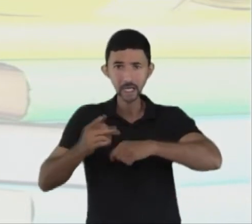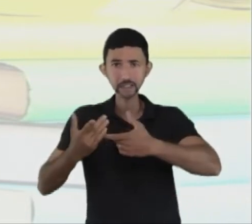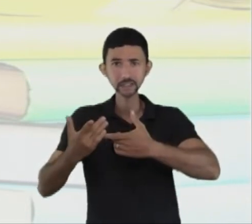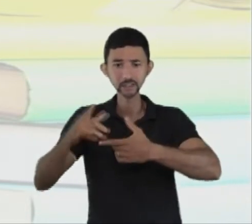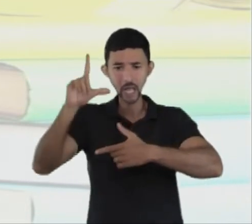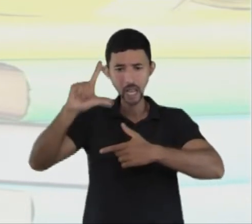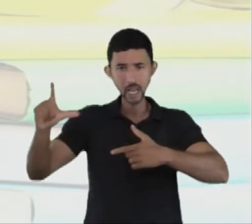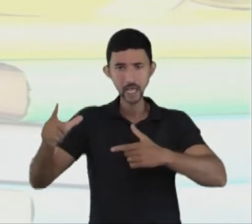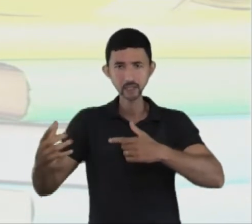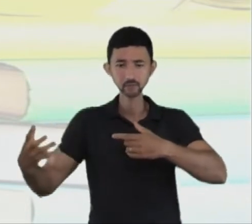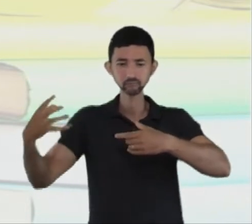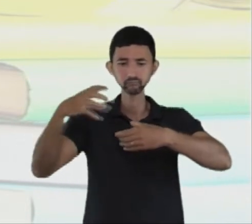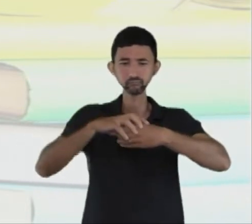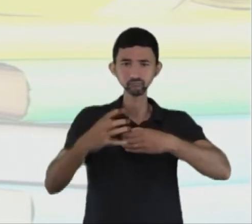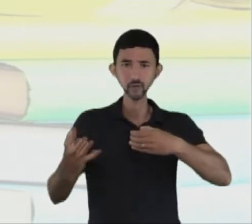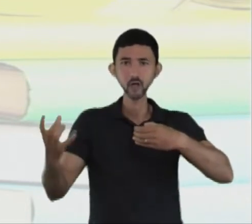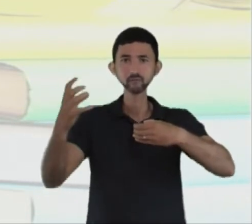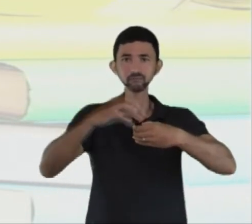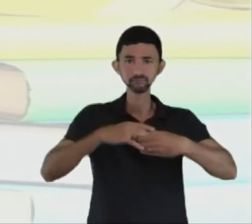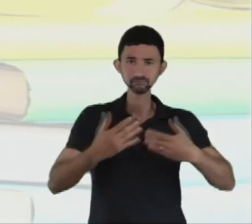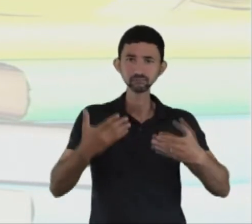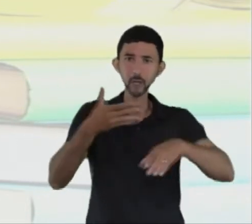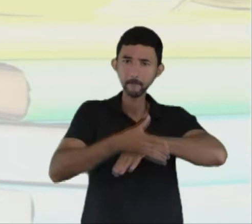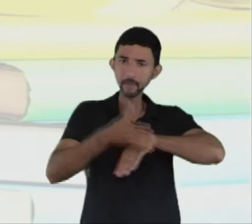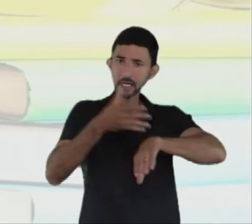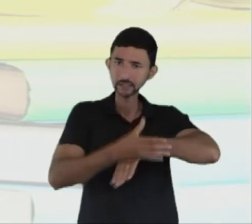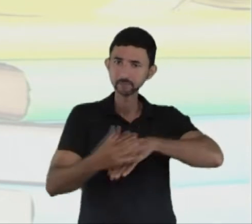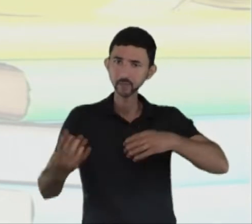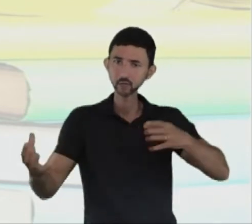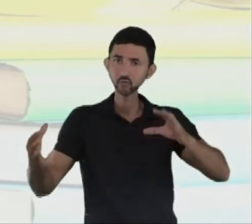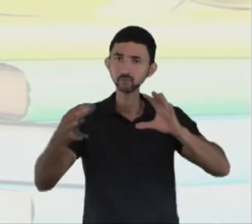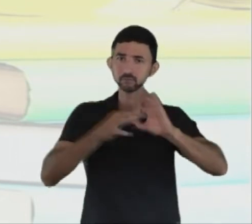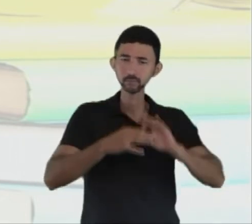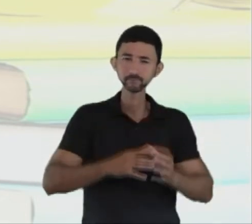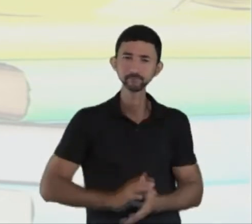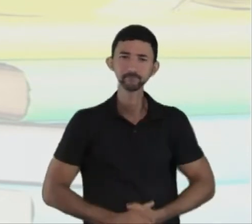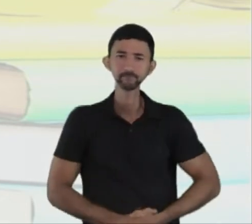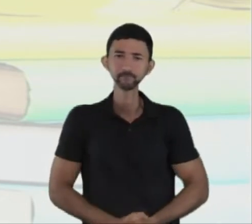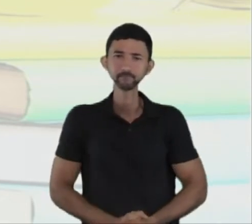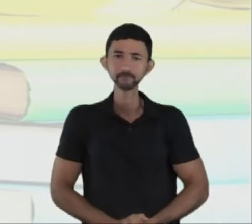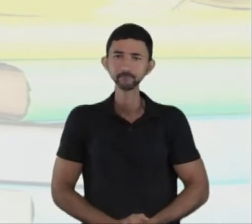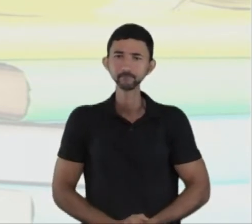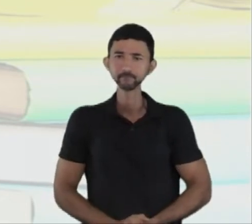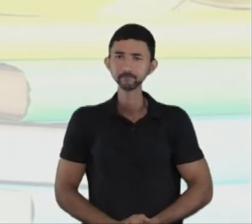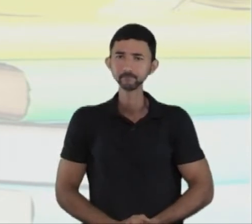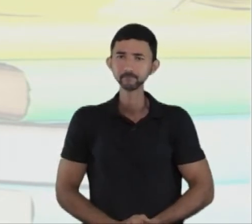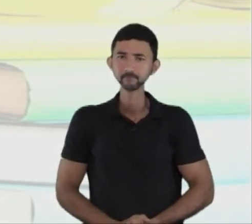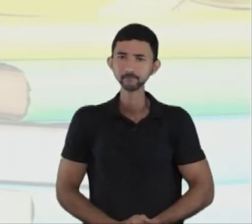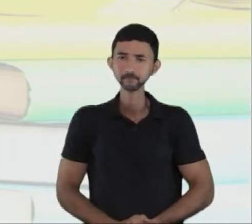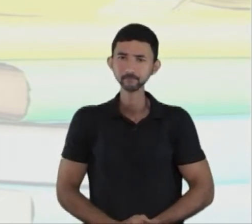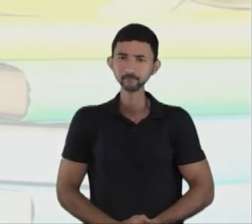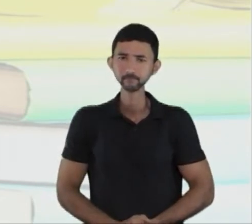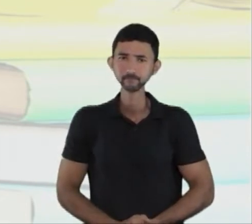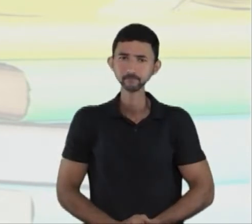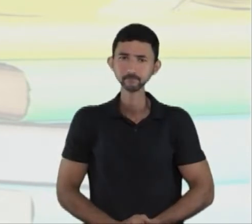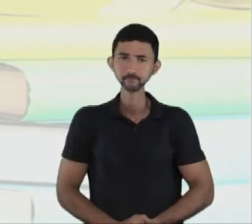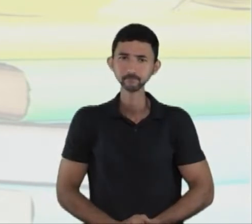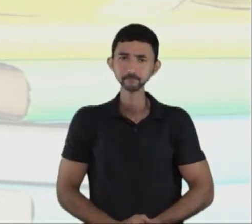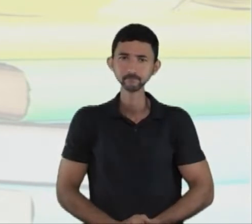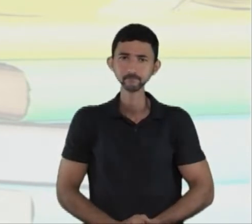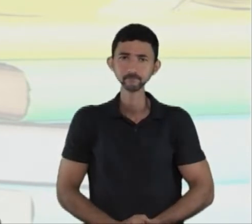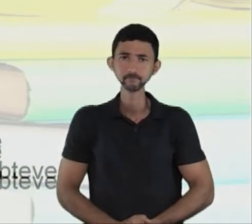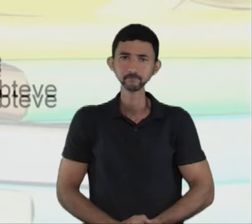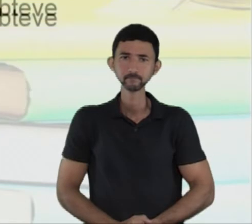Europa, tornaram-se socialistas, tá? É um contexto que a gente vai discutir aqui no nosso terceiro tópico, que é Guerra Fria, tá?